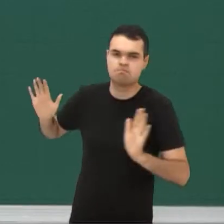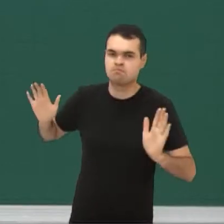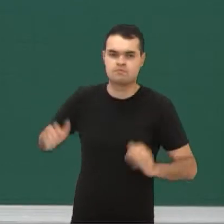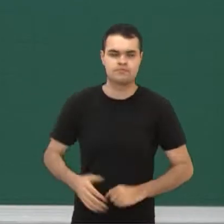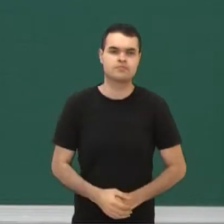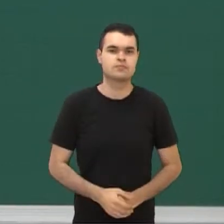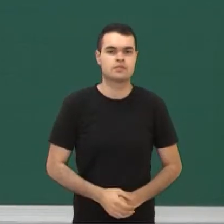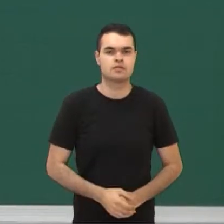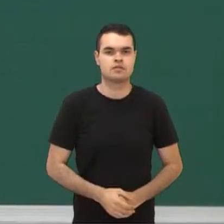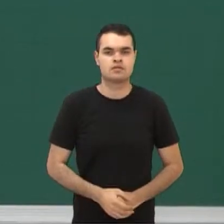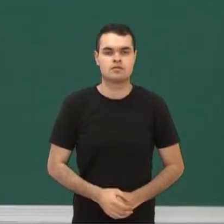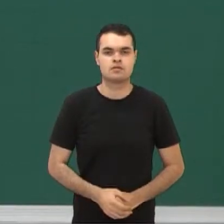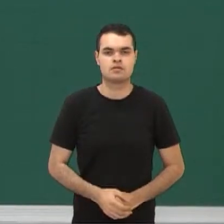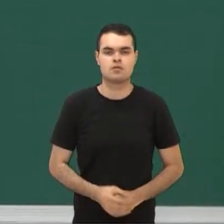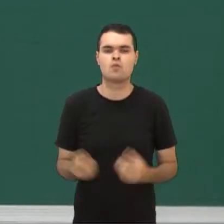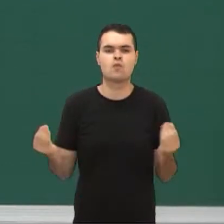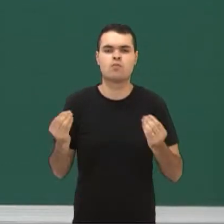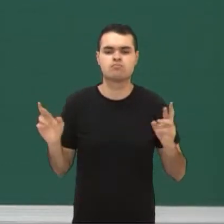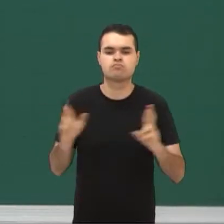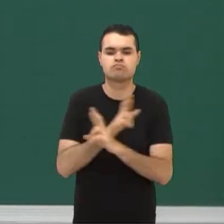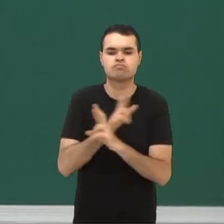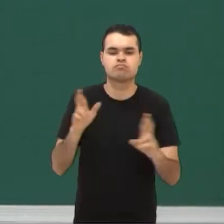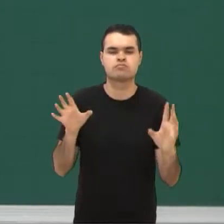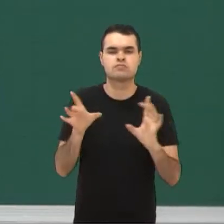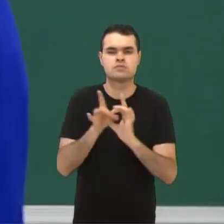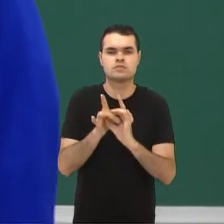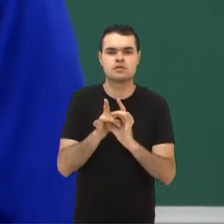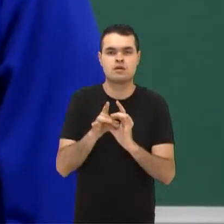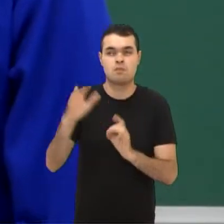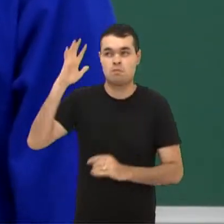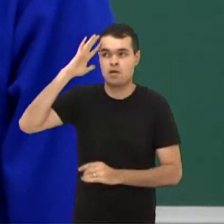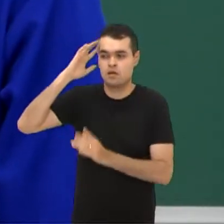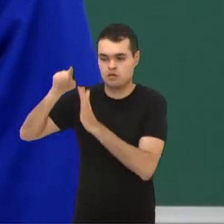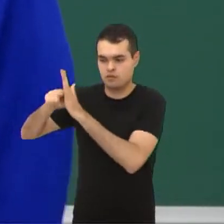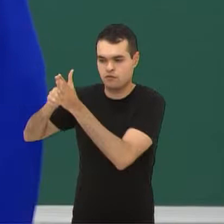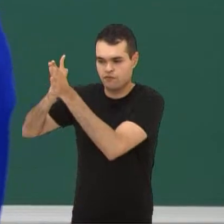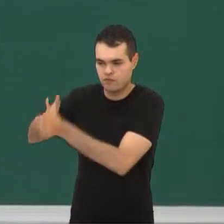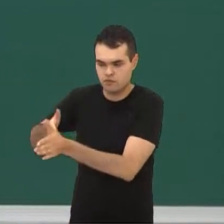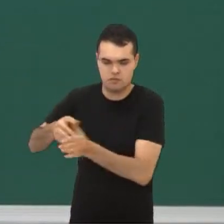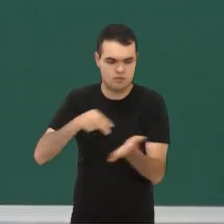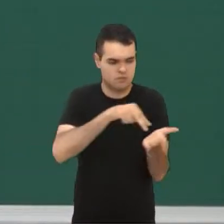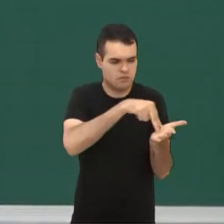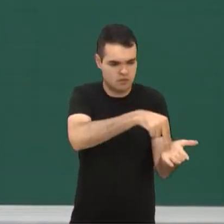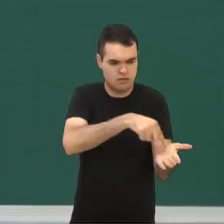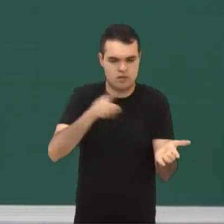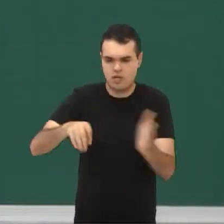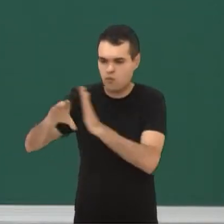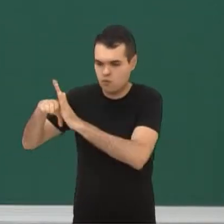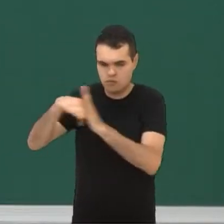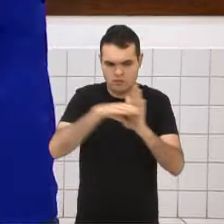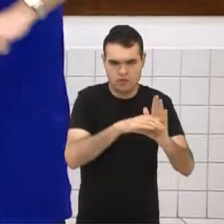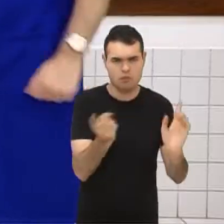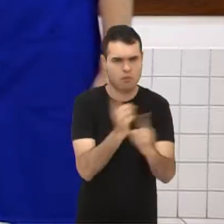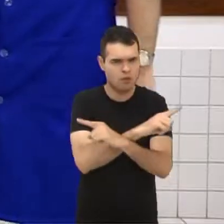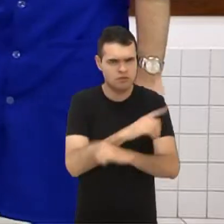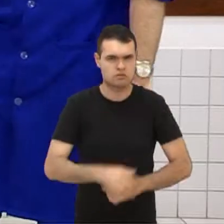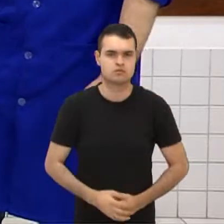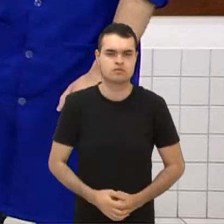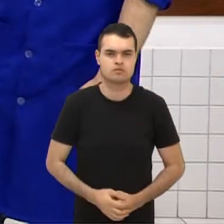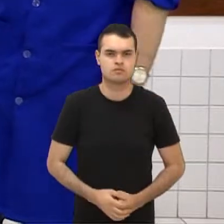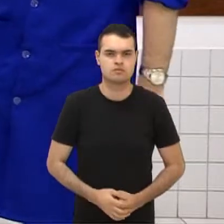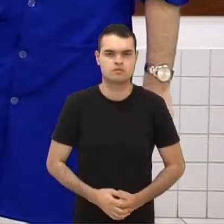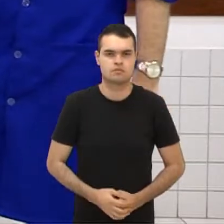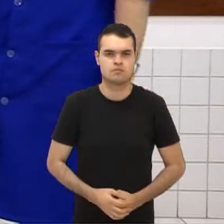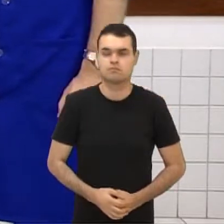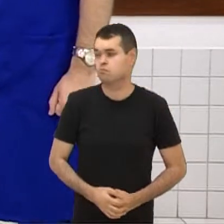como podemos relacionar metafísica e positivismo? Eles são conceitos opostos? Então, a gente pode,